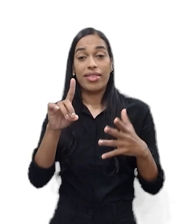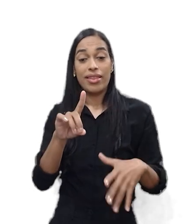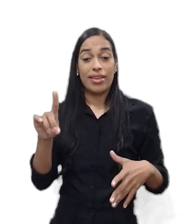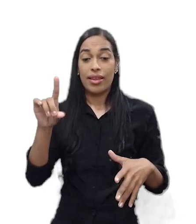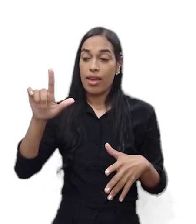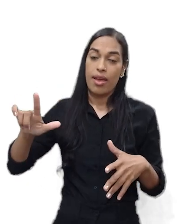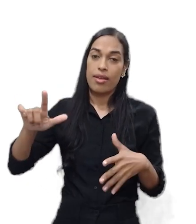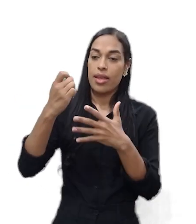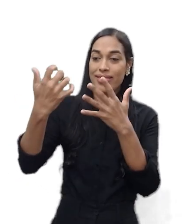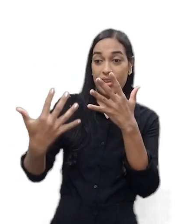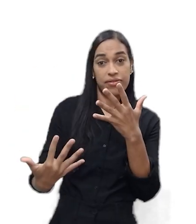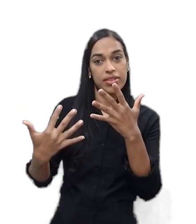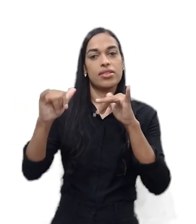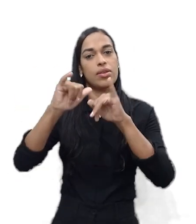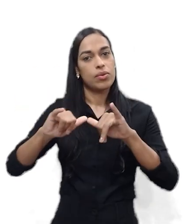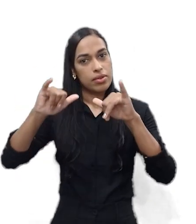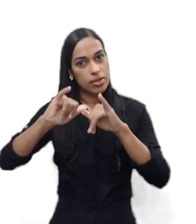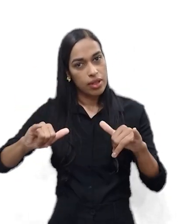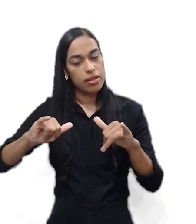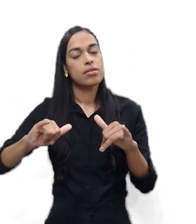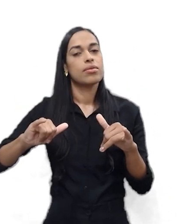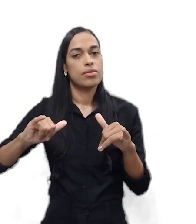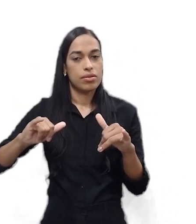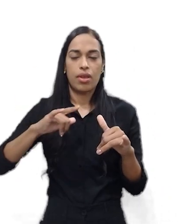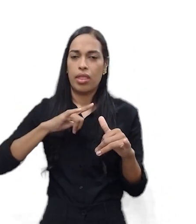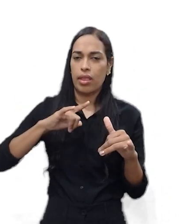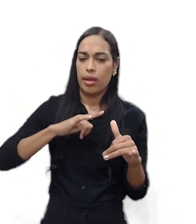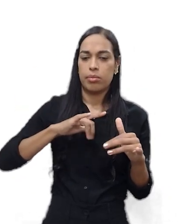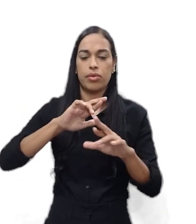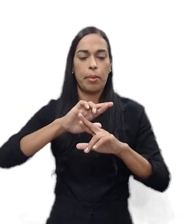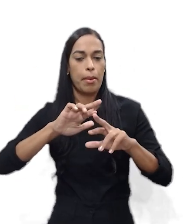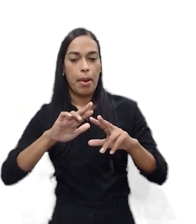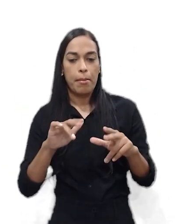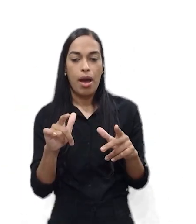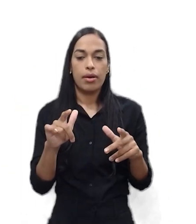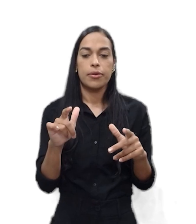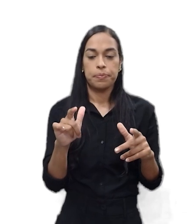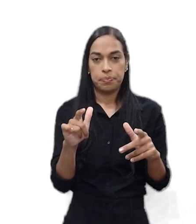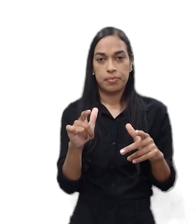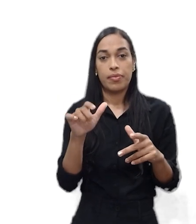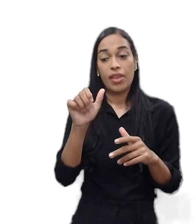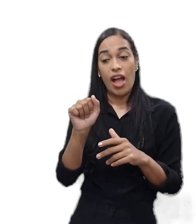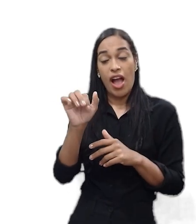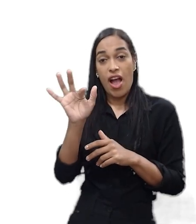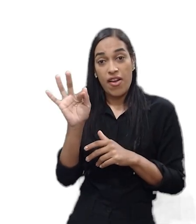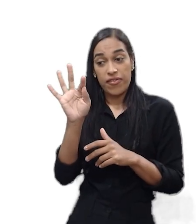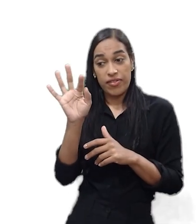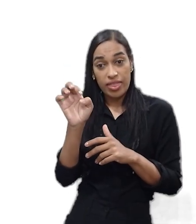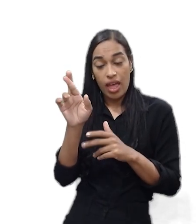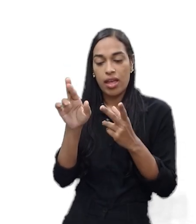a linguagem de definição de dados, onde encontramos o comando create, alter e